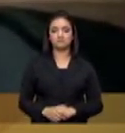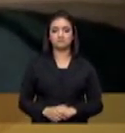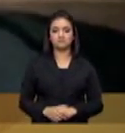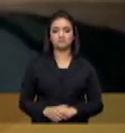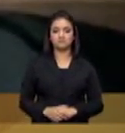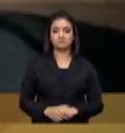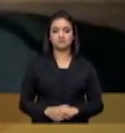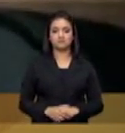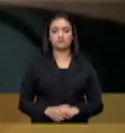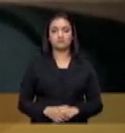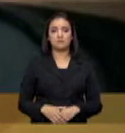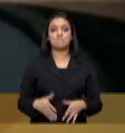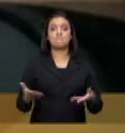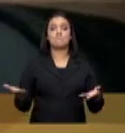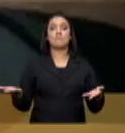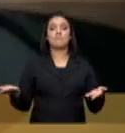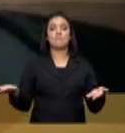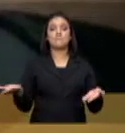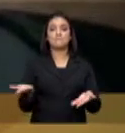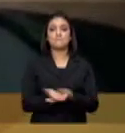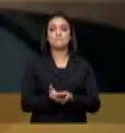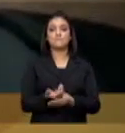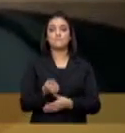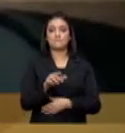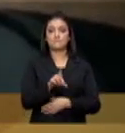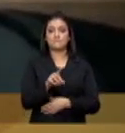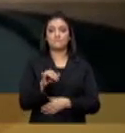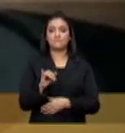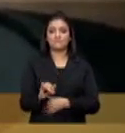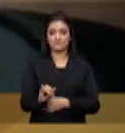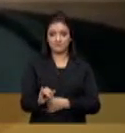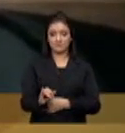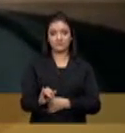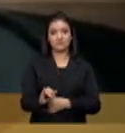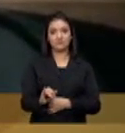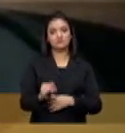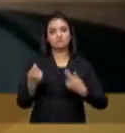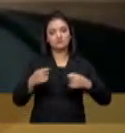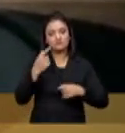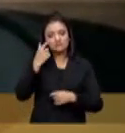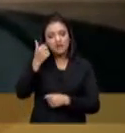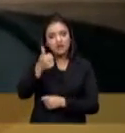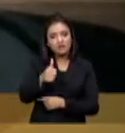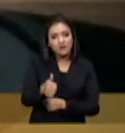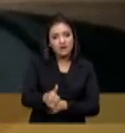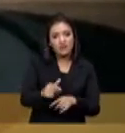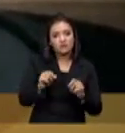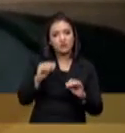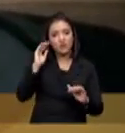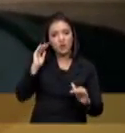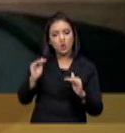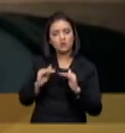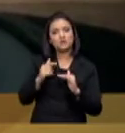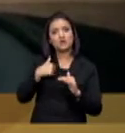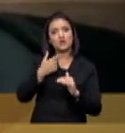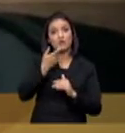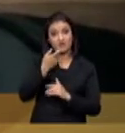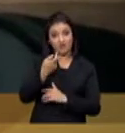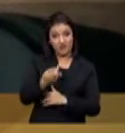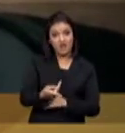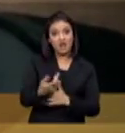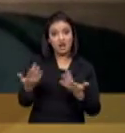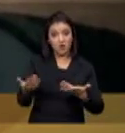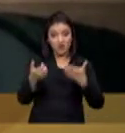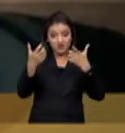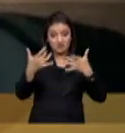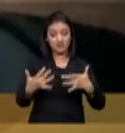a ação direta deve ser julgada de acordo com os argumentos que trago à colação e